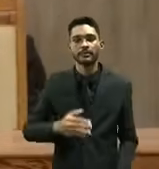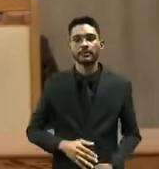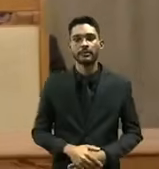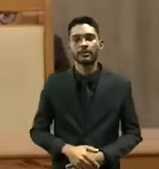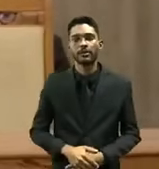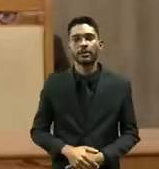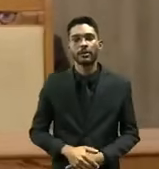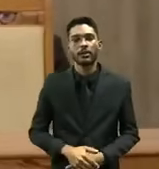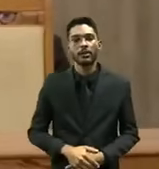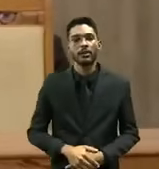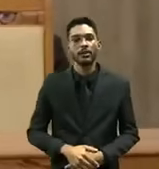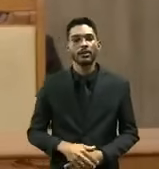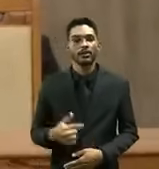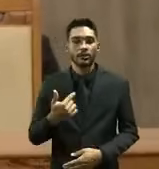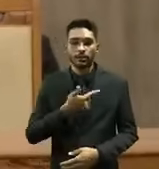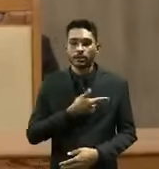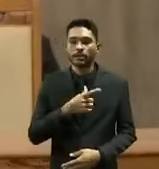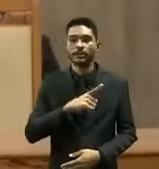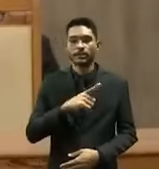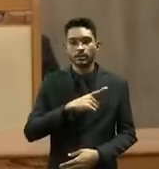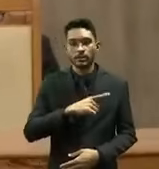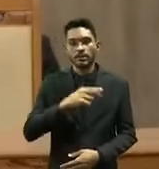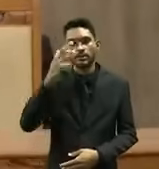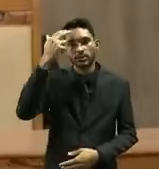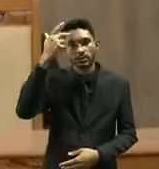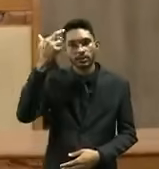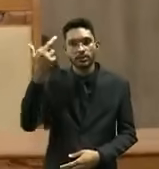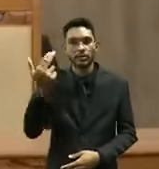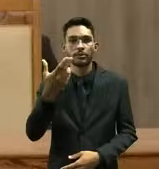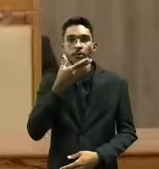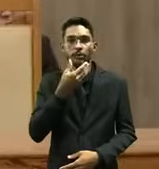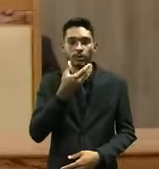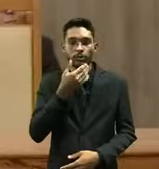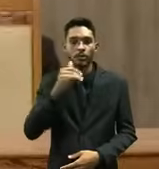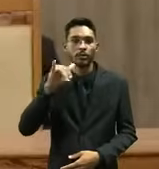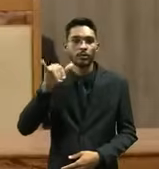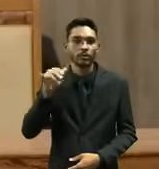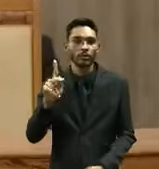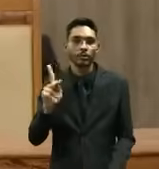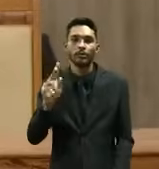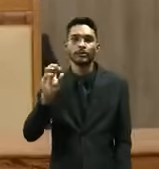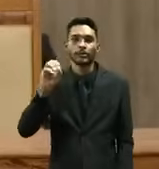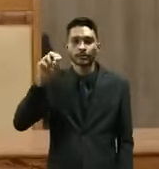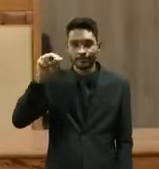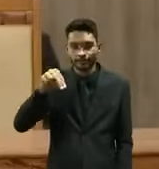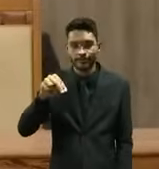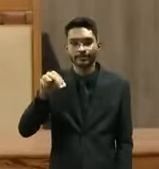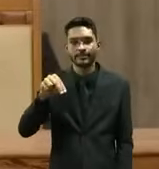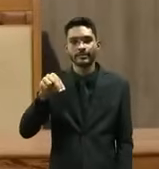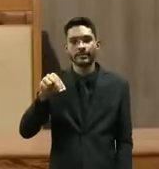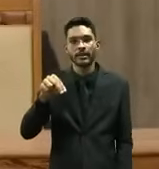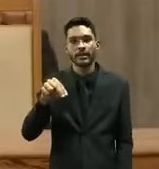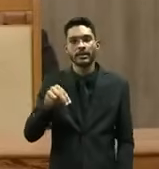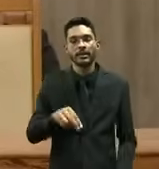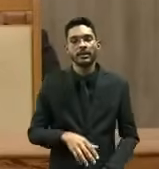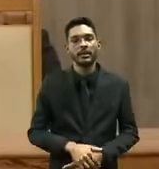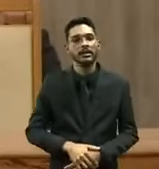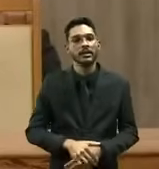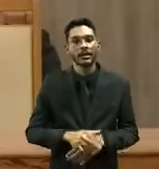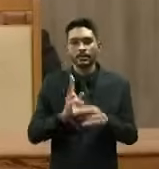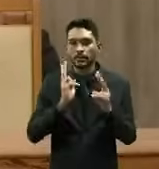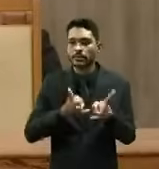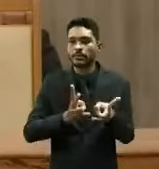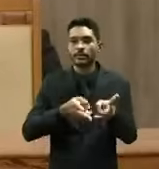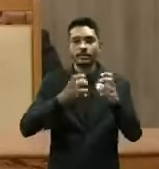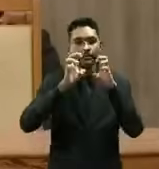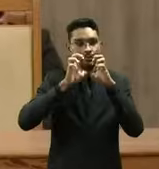calvinistas como por exemplo John Wesley que não era mas que na verdade ele evangelizava junto com quem era calvinista